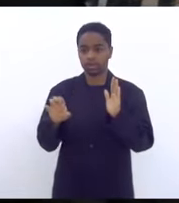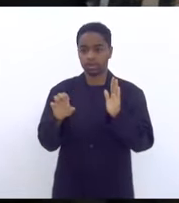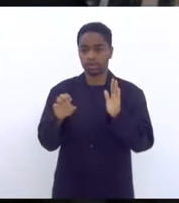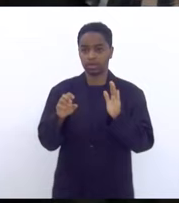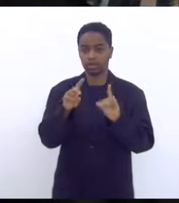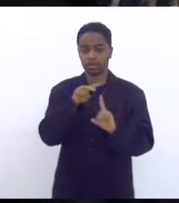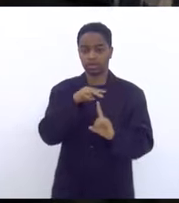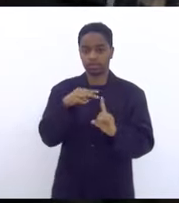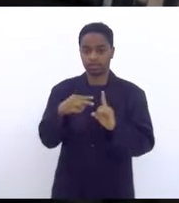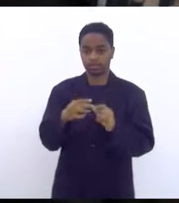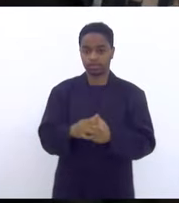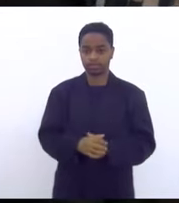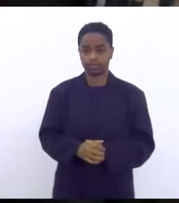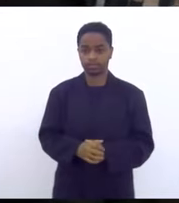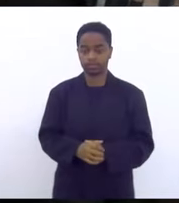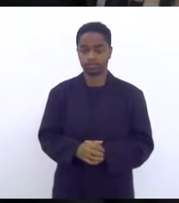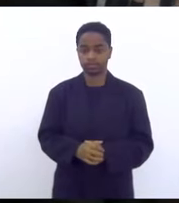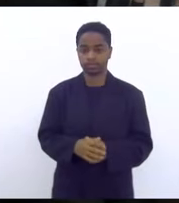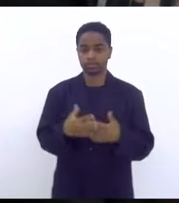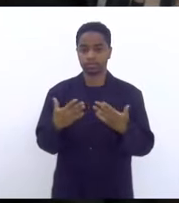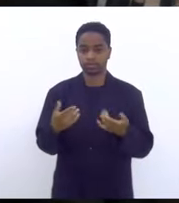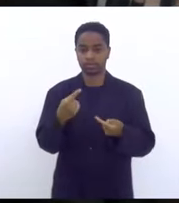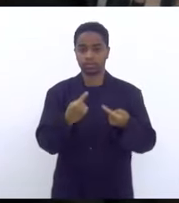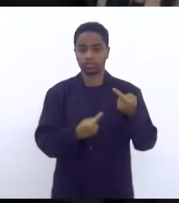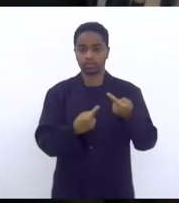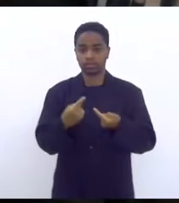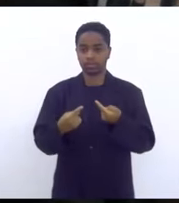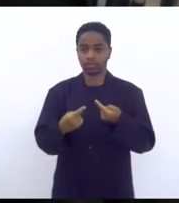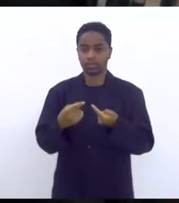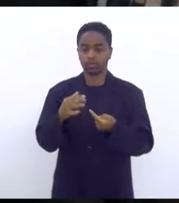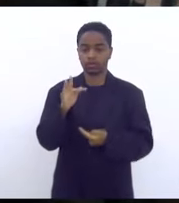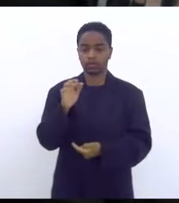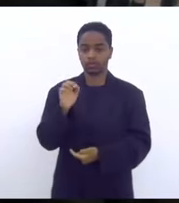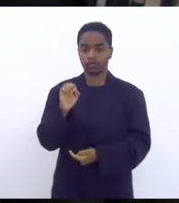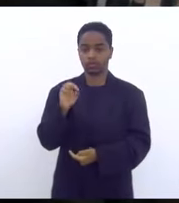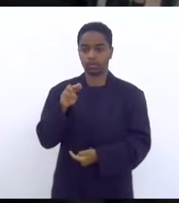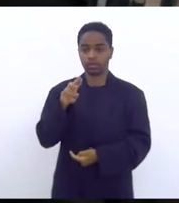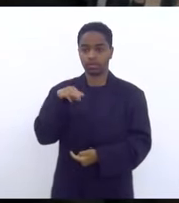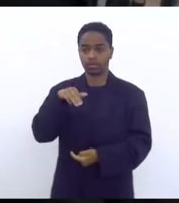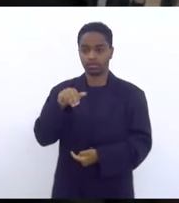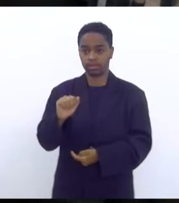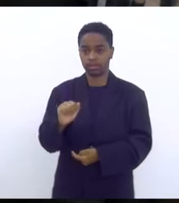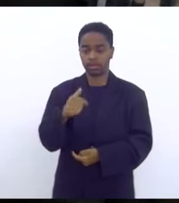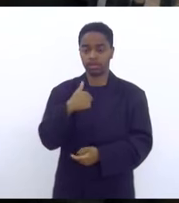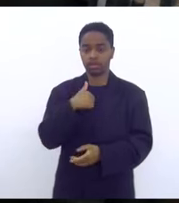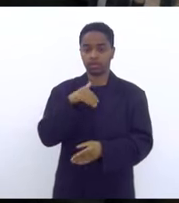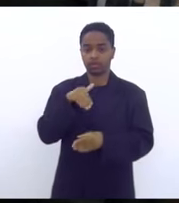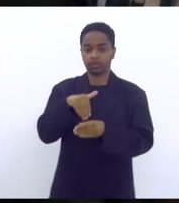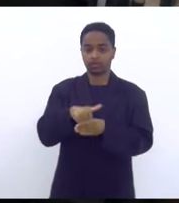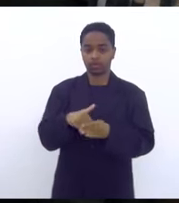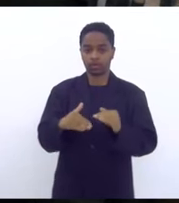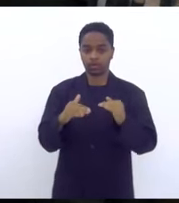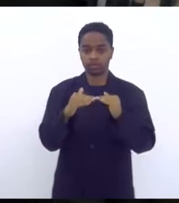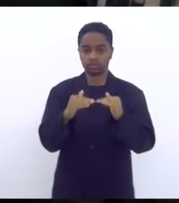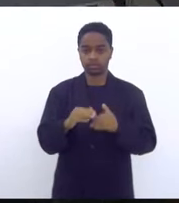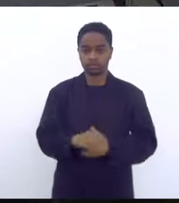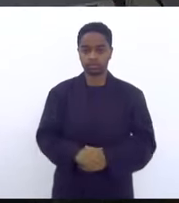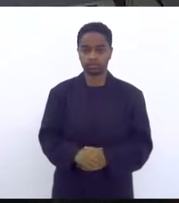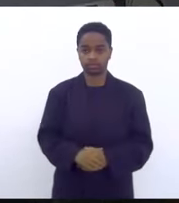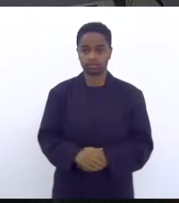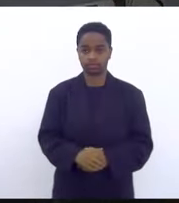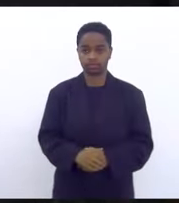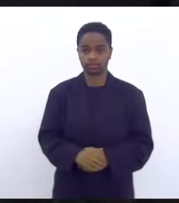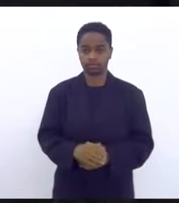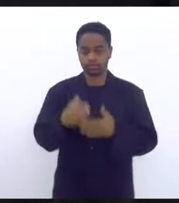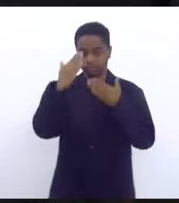perspectiva. Então, discutindo a forma, senhor presidente, eu, no mérito, estou votando favorável, senhor presidente. Muito